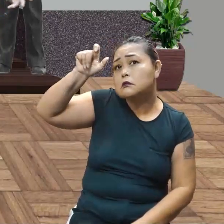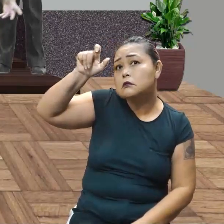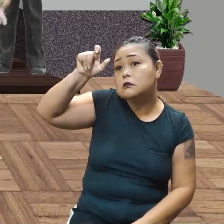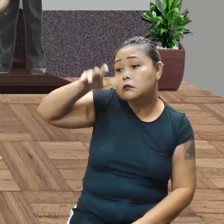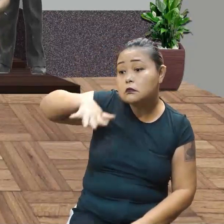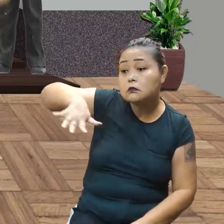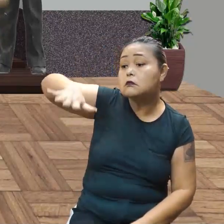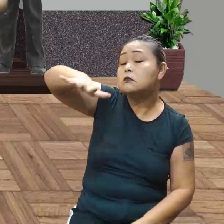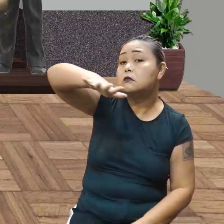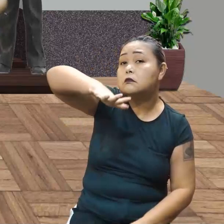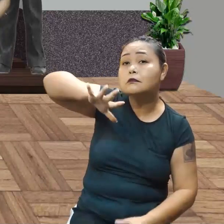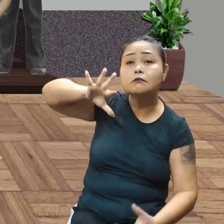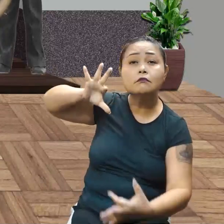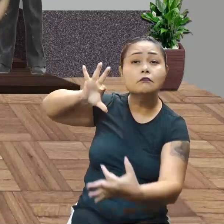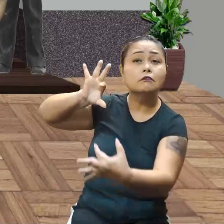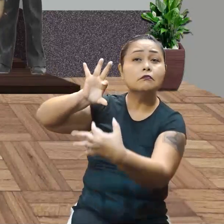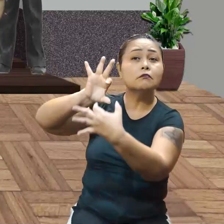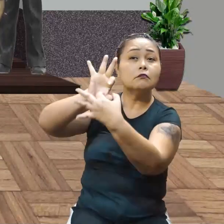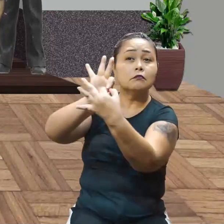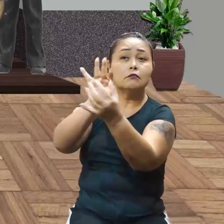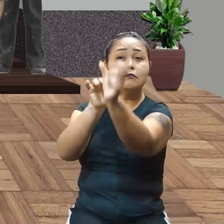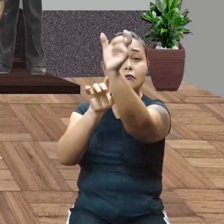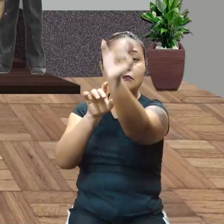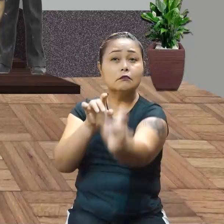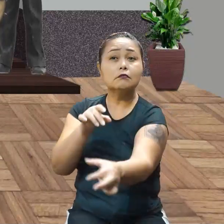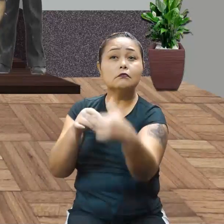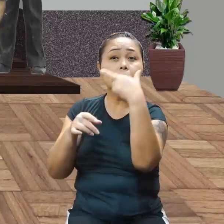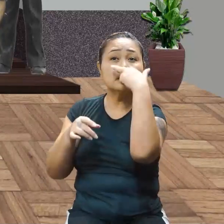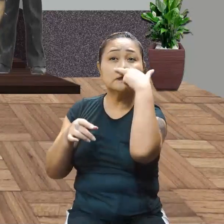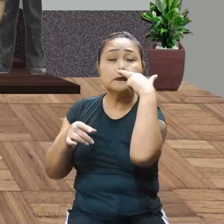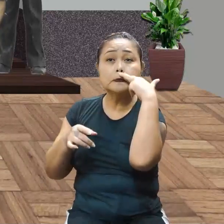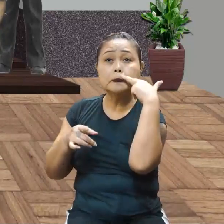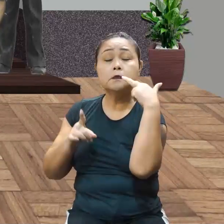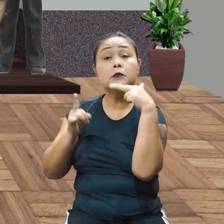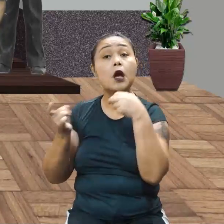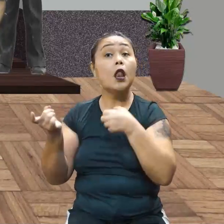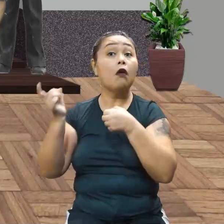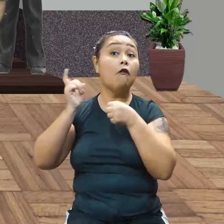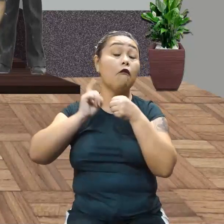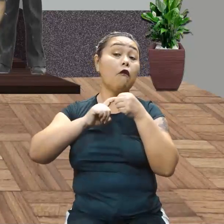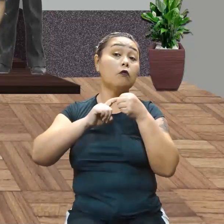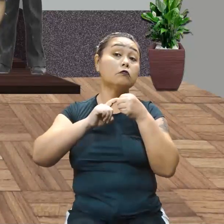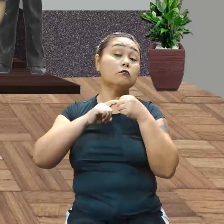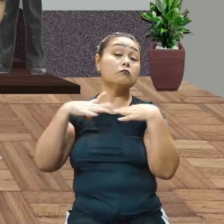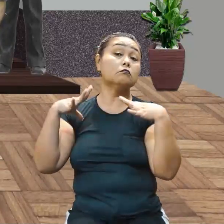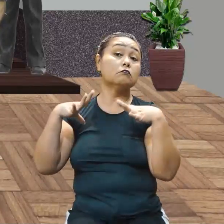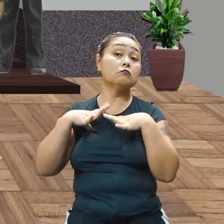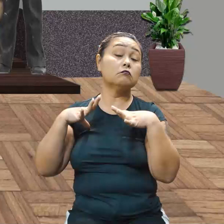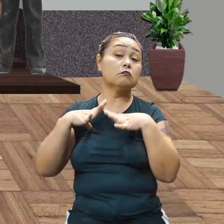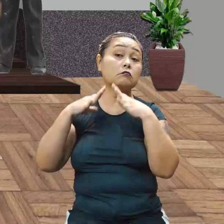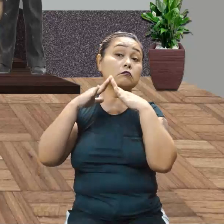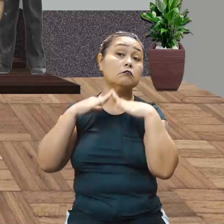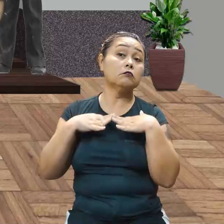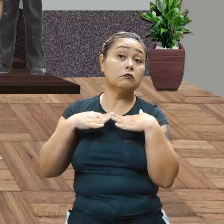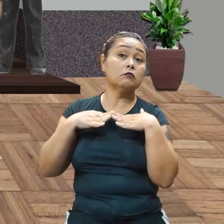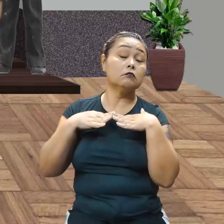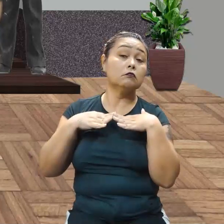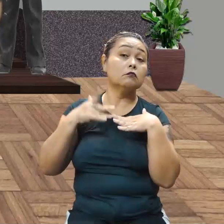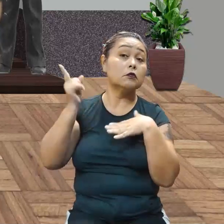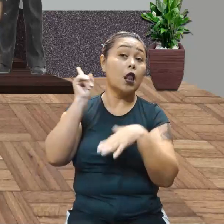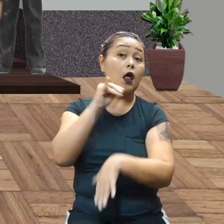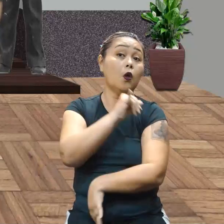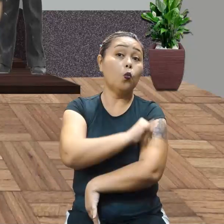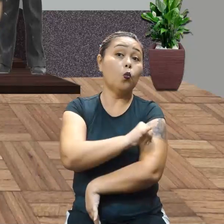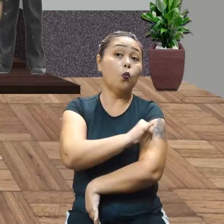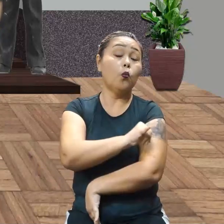dessa região está ligada diretamente a Rondon. E ele volta para a sua cidade, aonde ele morava, no Rio de